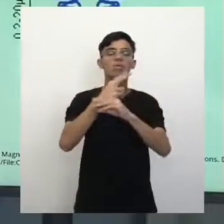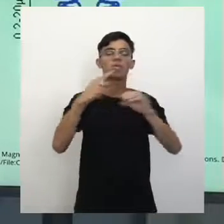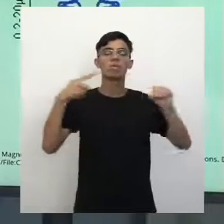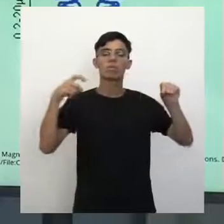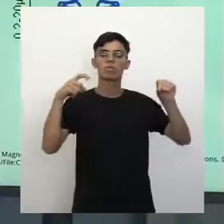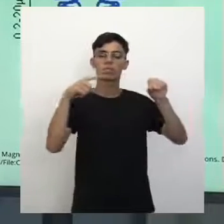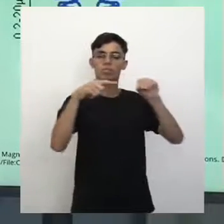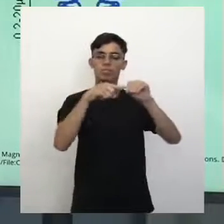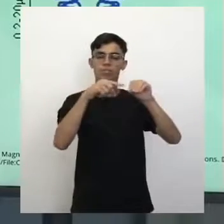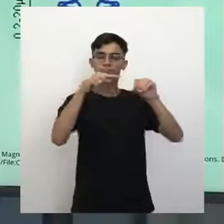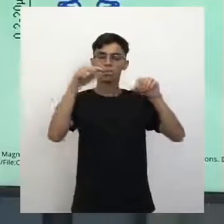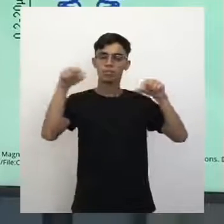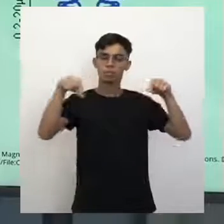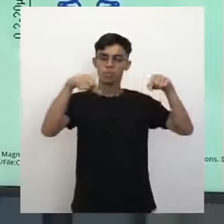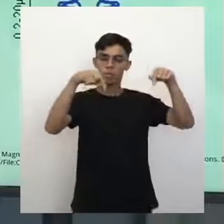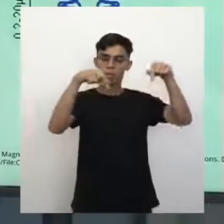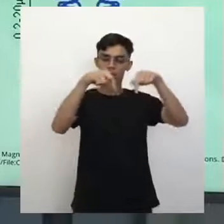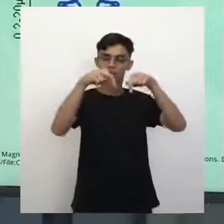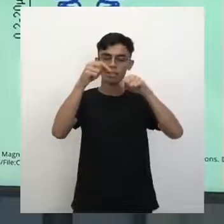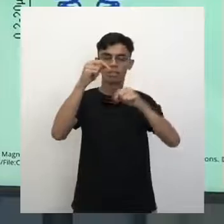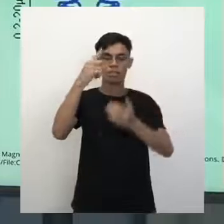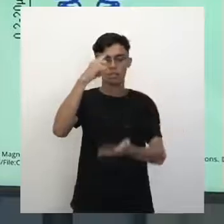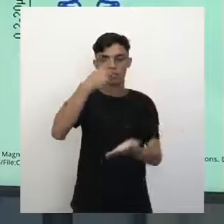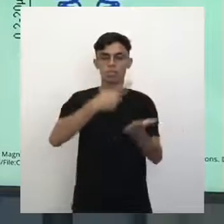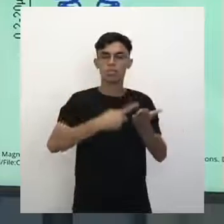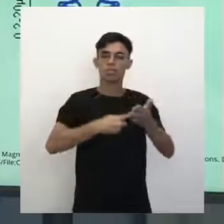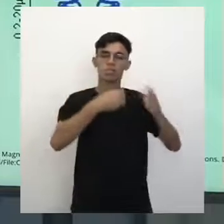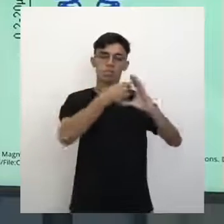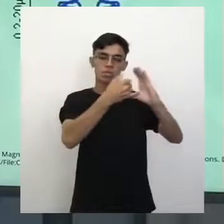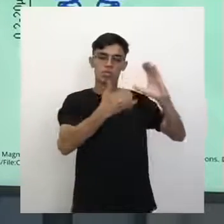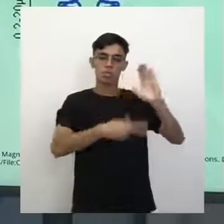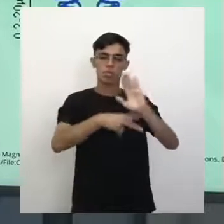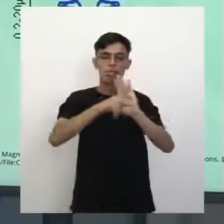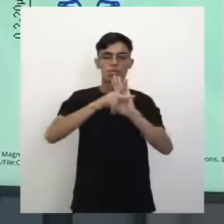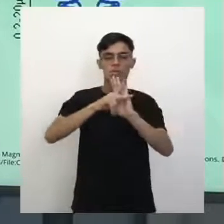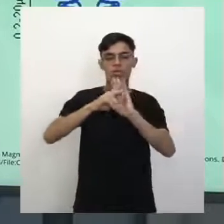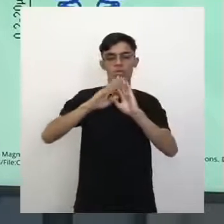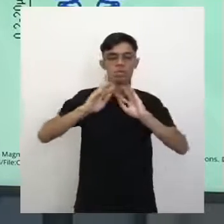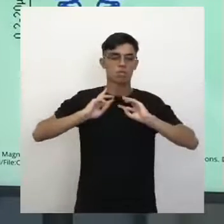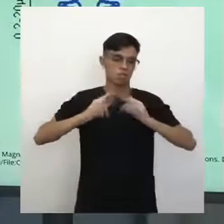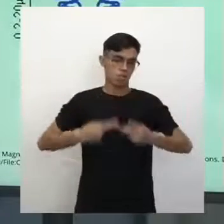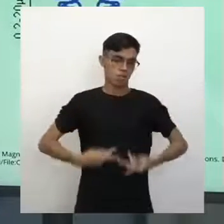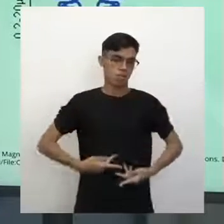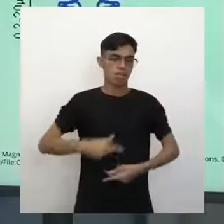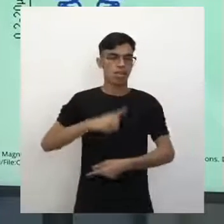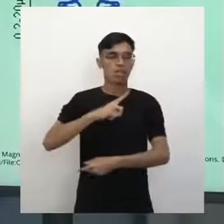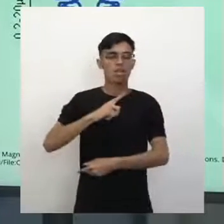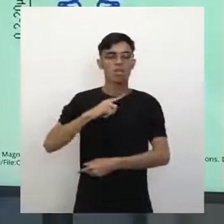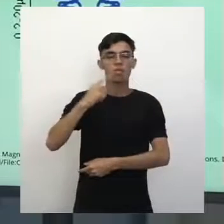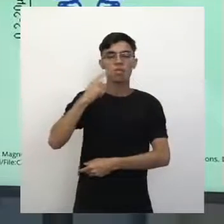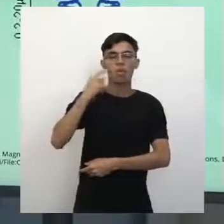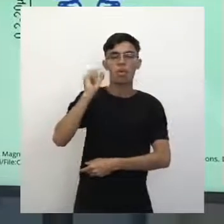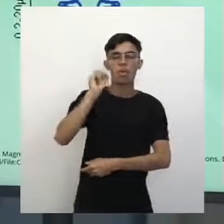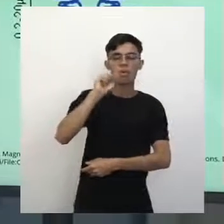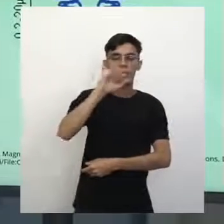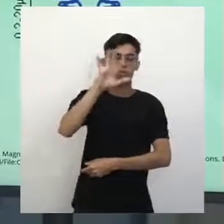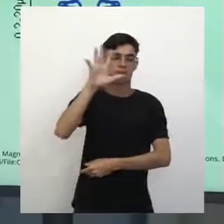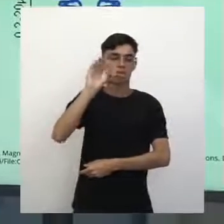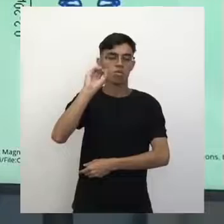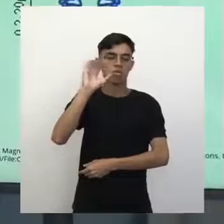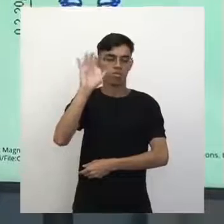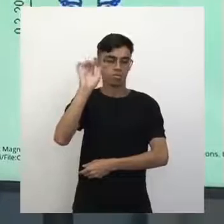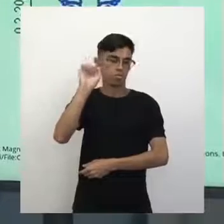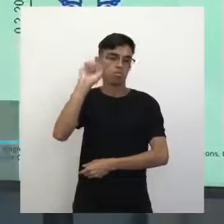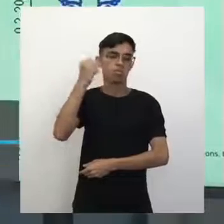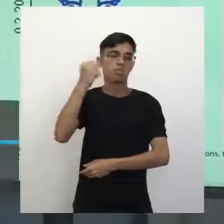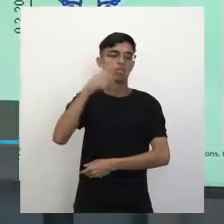emparelharam, já está determinadas as características do indivíduo. Tá? Se ele vai ter olho claro, vai ter olho escuro, se ele vai ser baixinho, se ele vai ser alto. É lógico que algumas